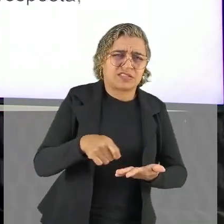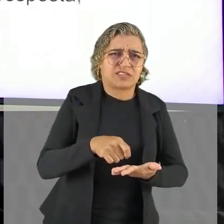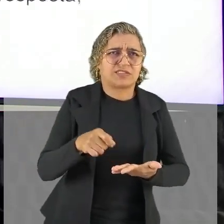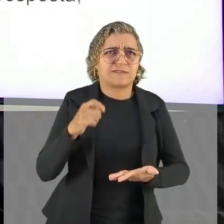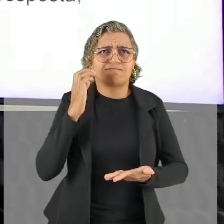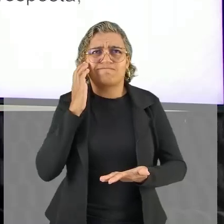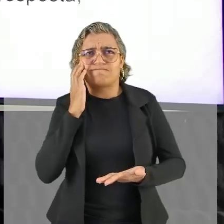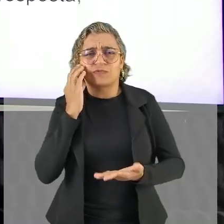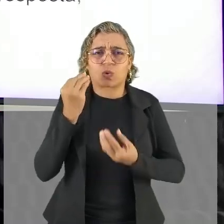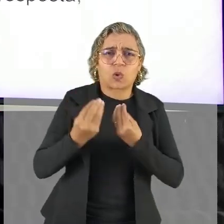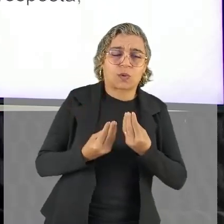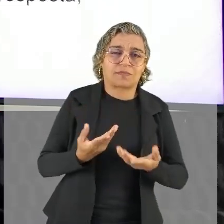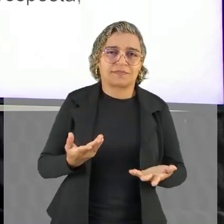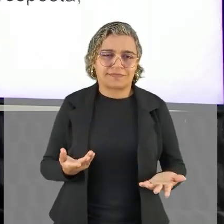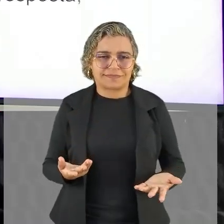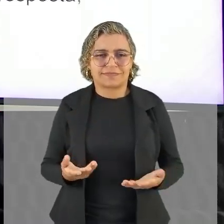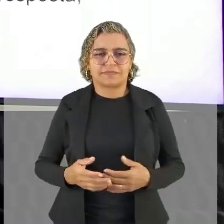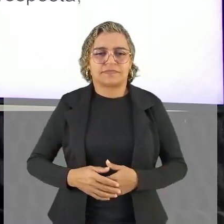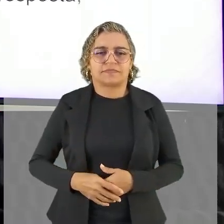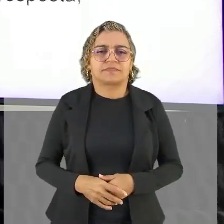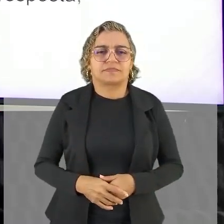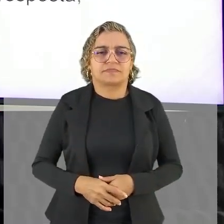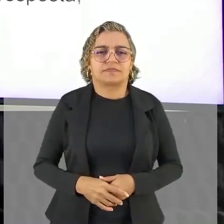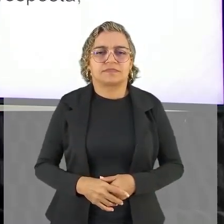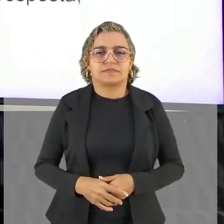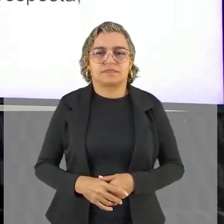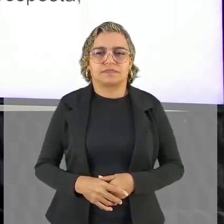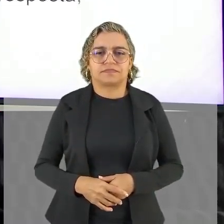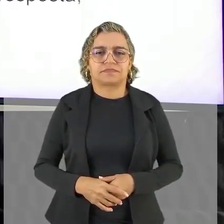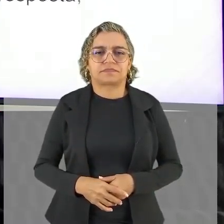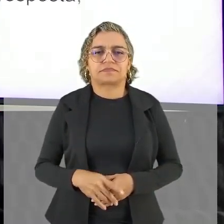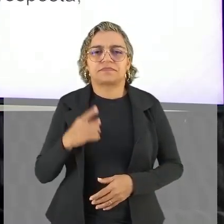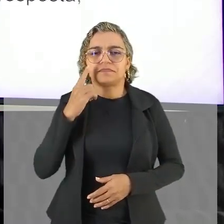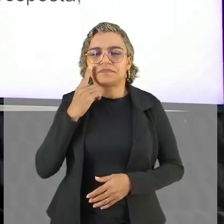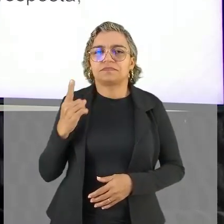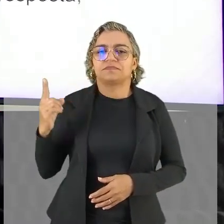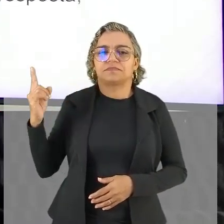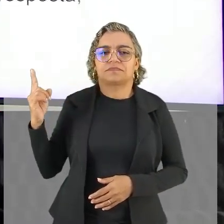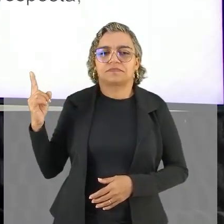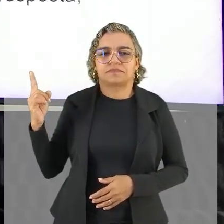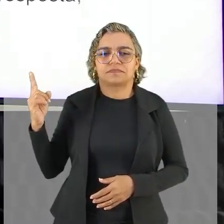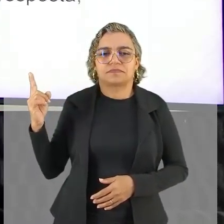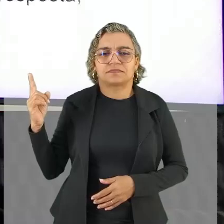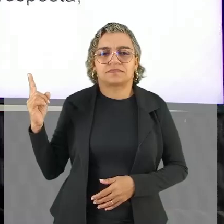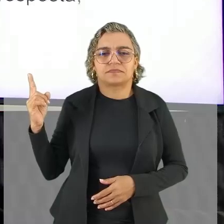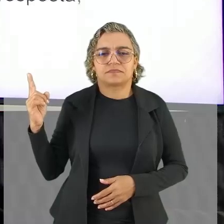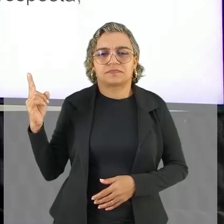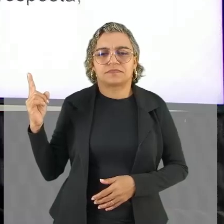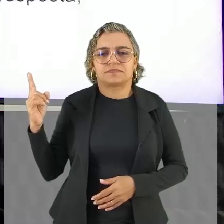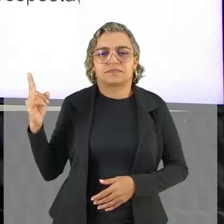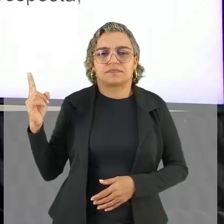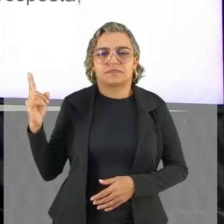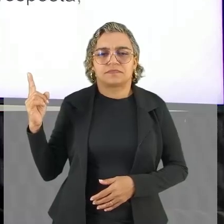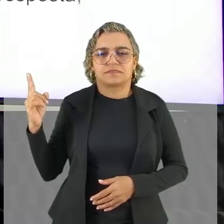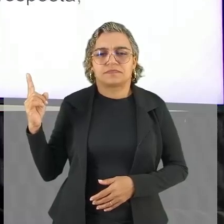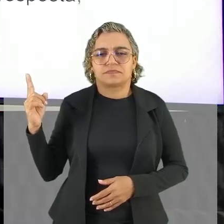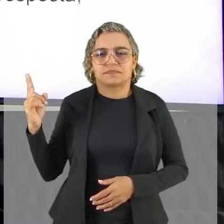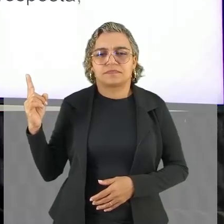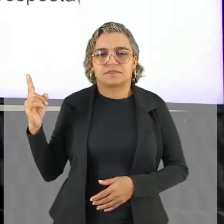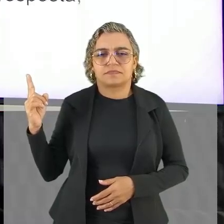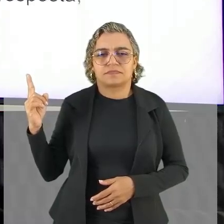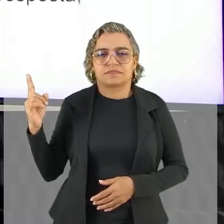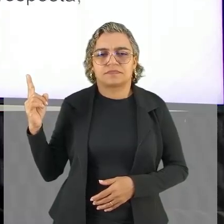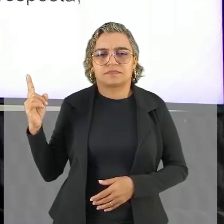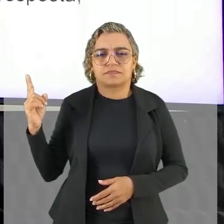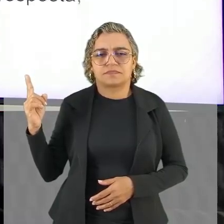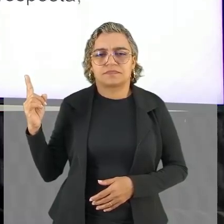Como ele aceitará a sua forma definitiva e concentrada no espaço? Chega mais perto e contempla as